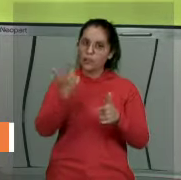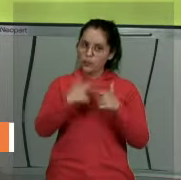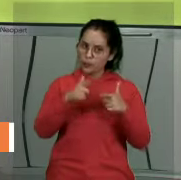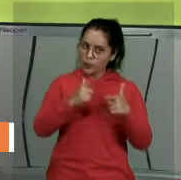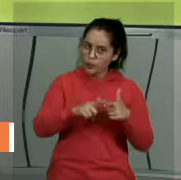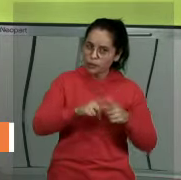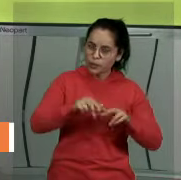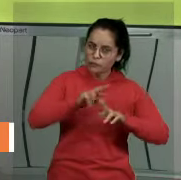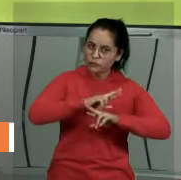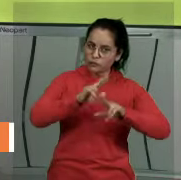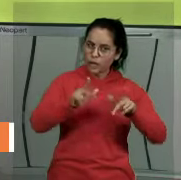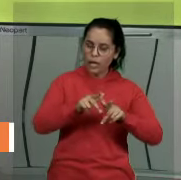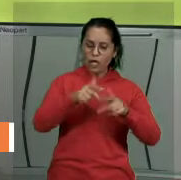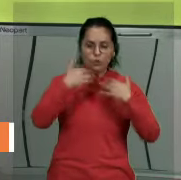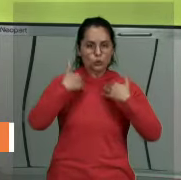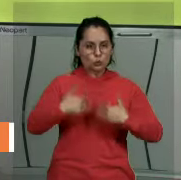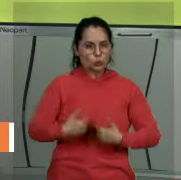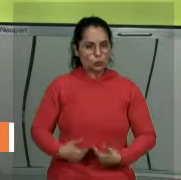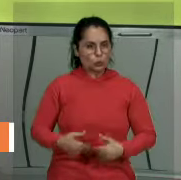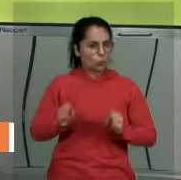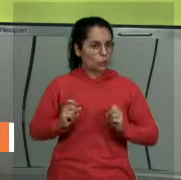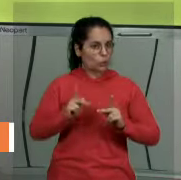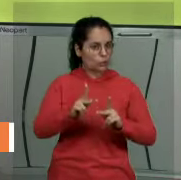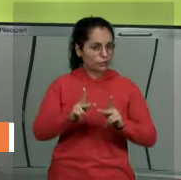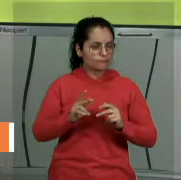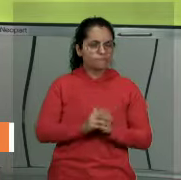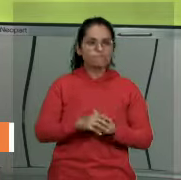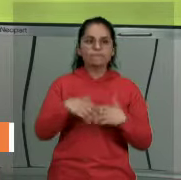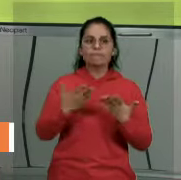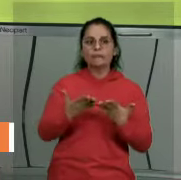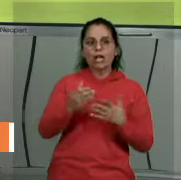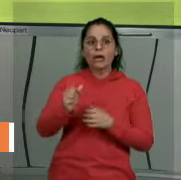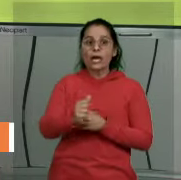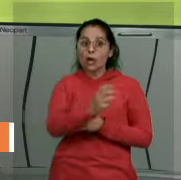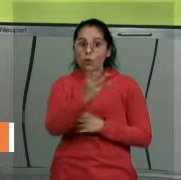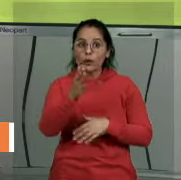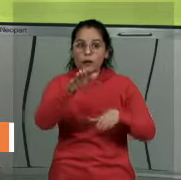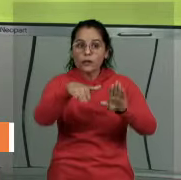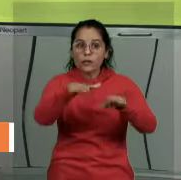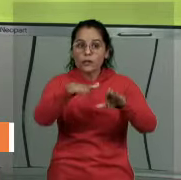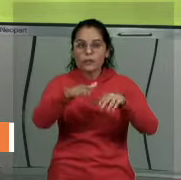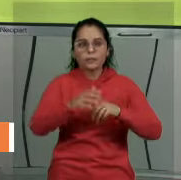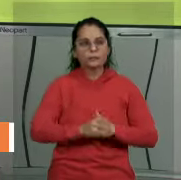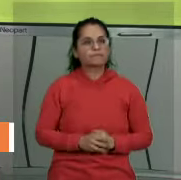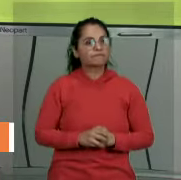diferença no seu metabolismo, tá certo? Então aí está na quantidade.